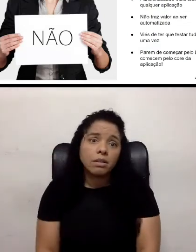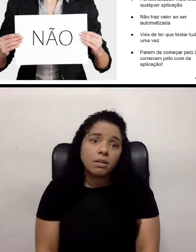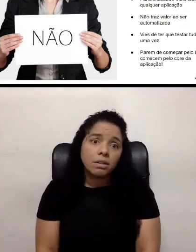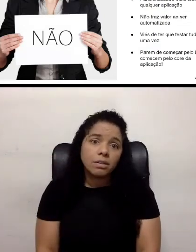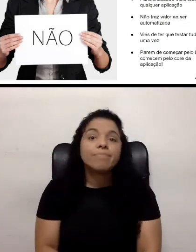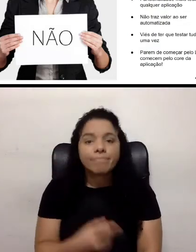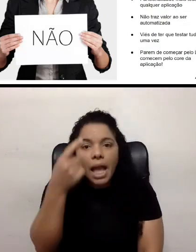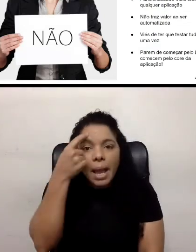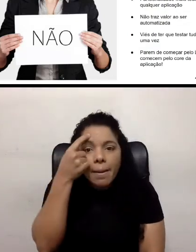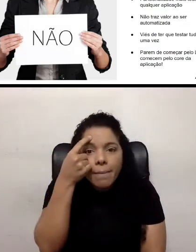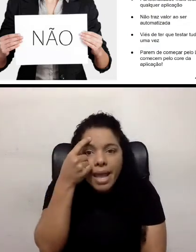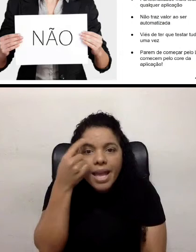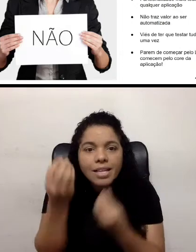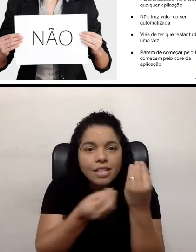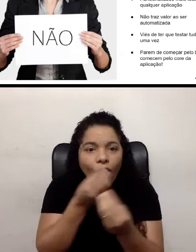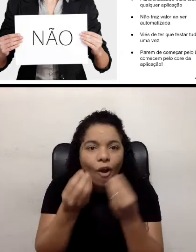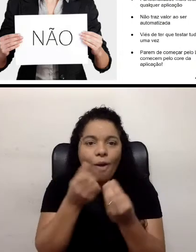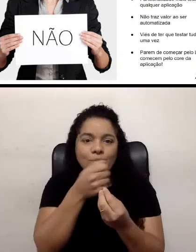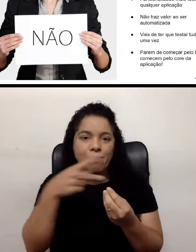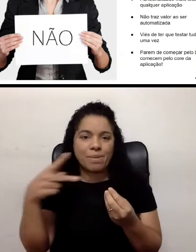Então, pensa no core da aplicação primeiro.